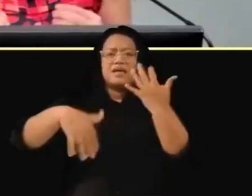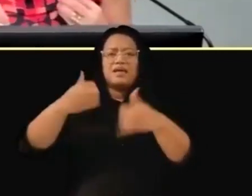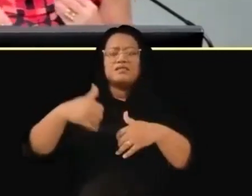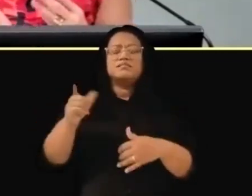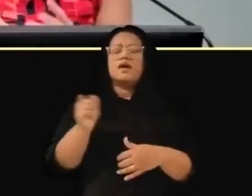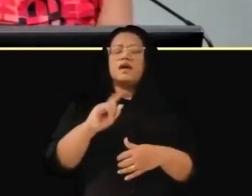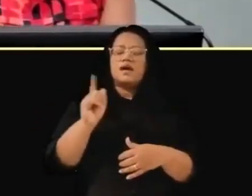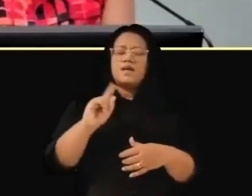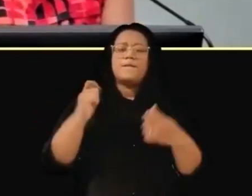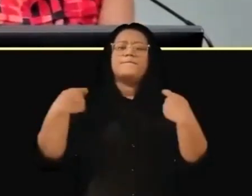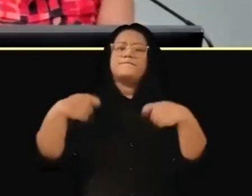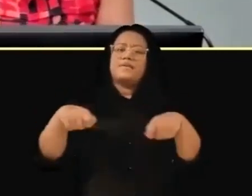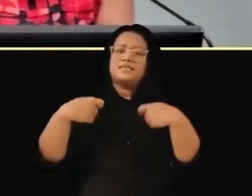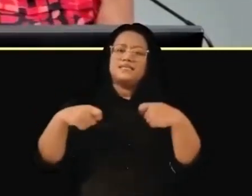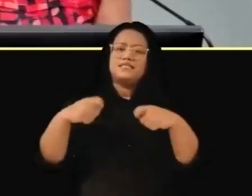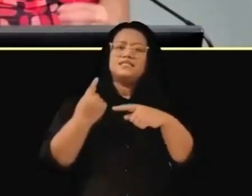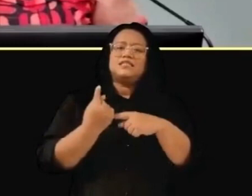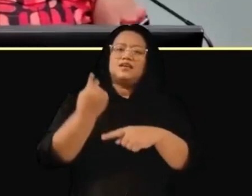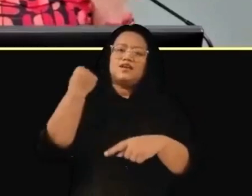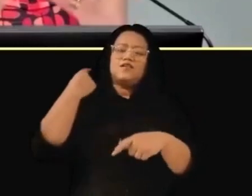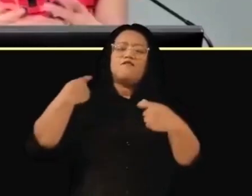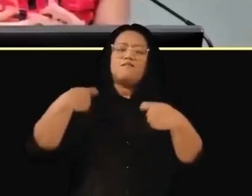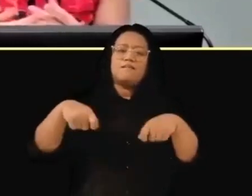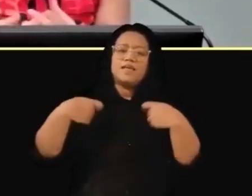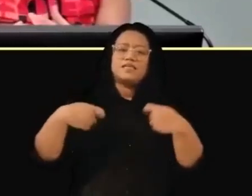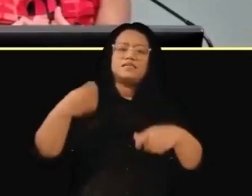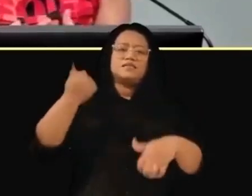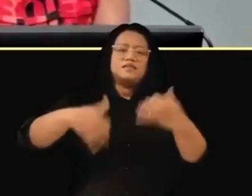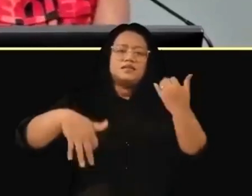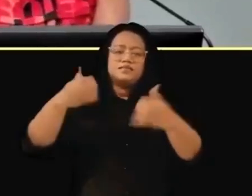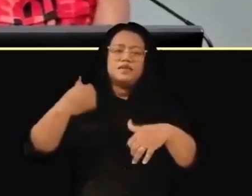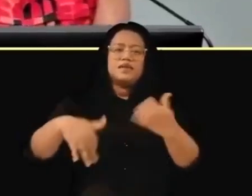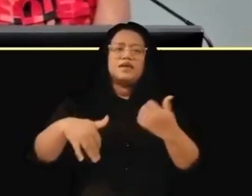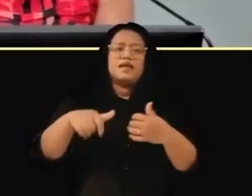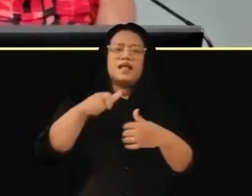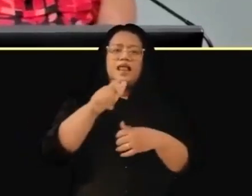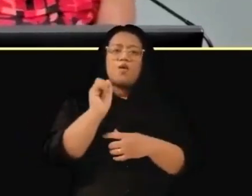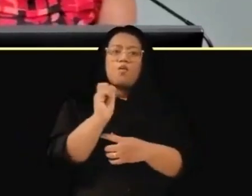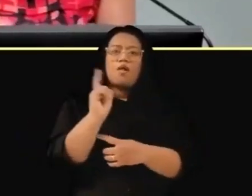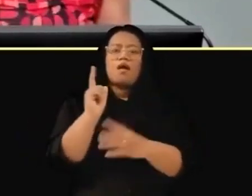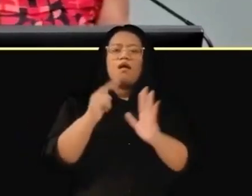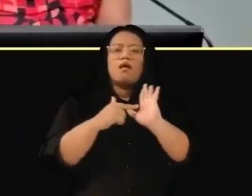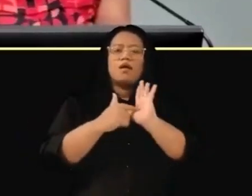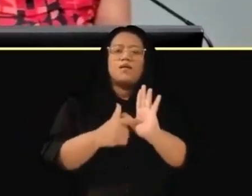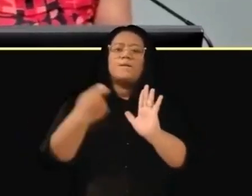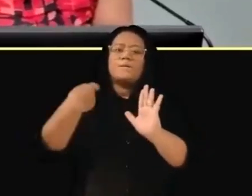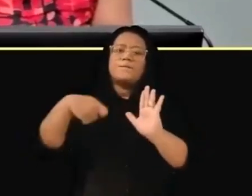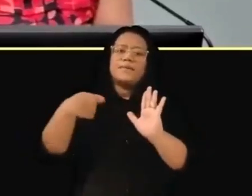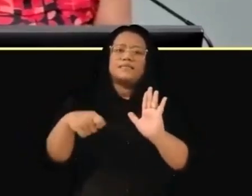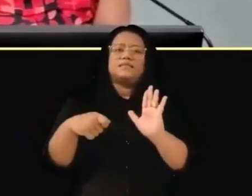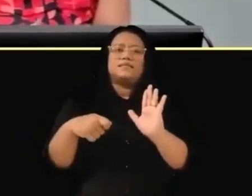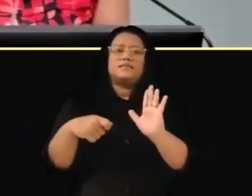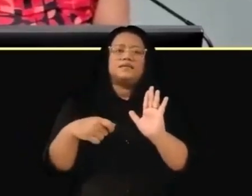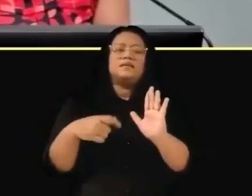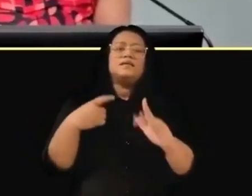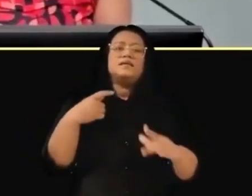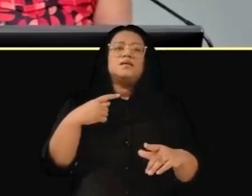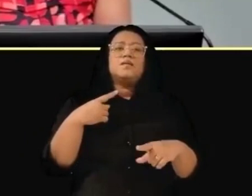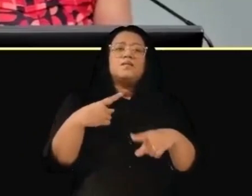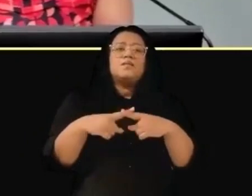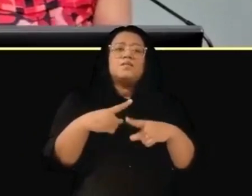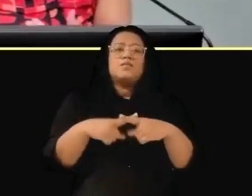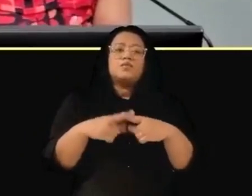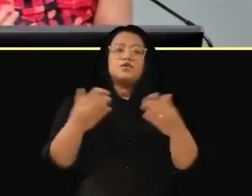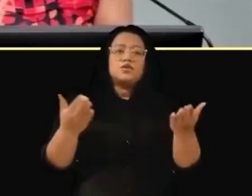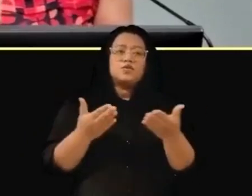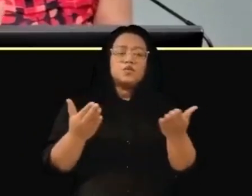precisamos voltar às origens, precisamos falar sobre o óbvio, o que parece óbvio, porque hoje